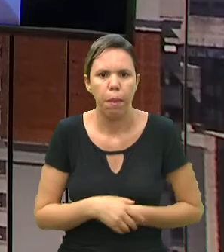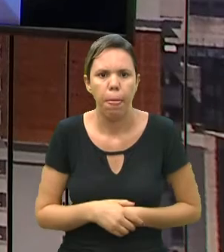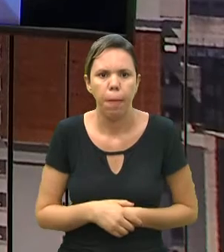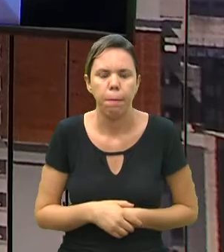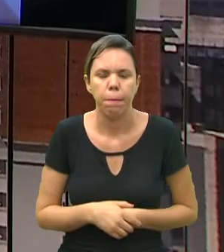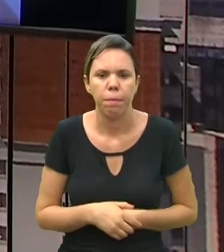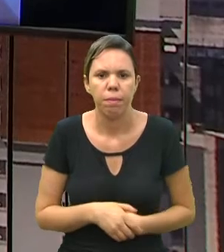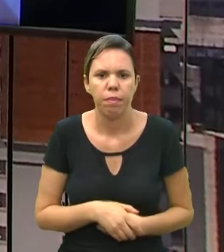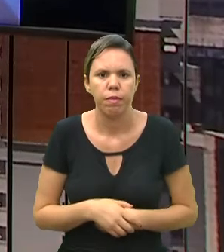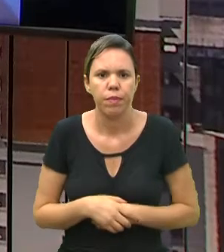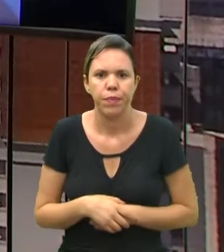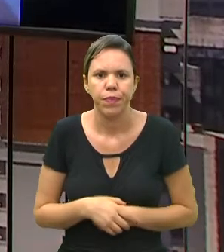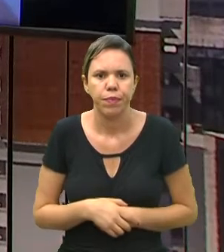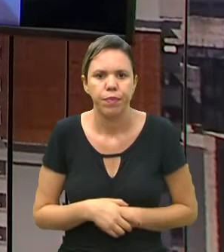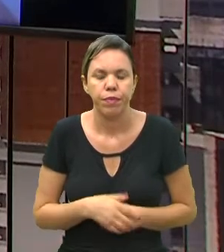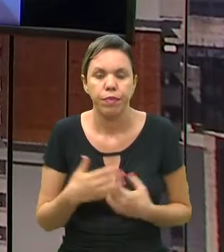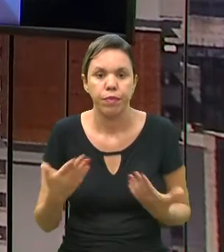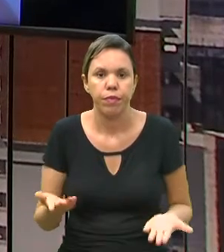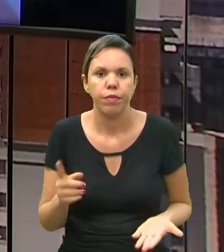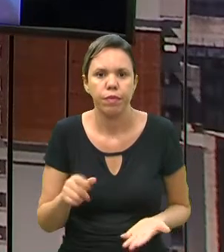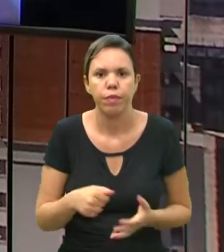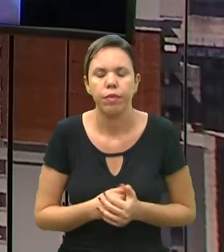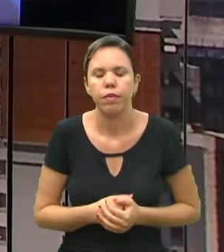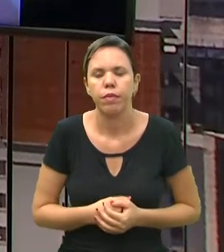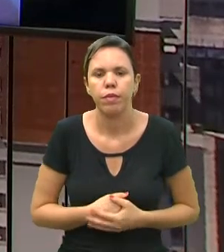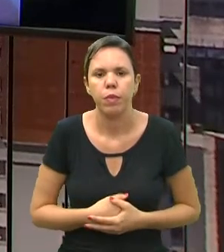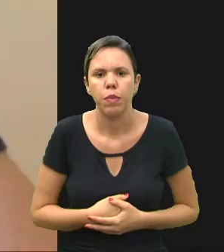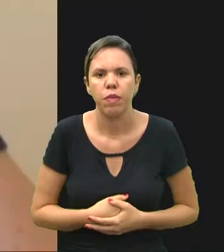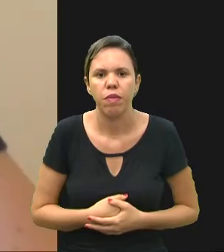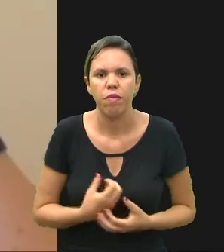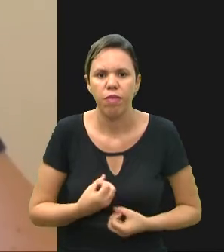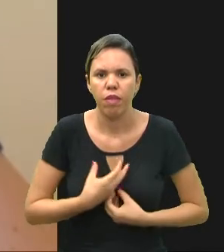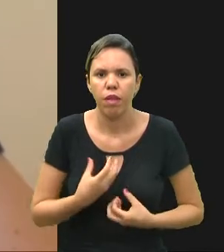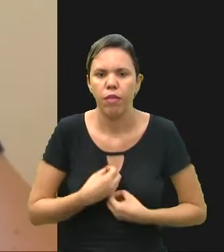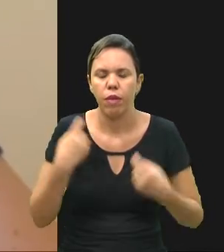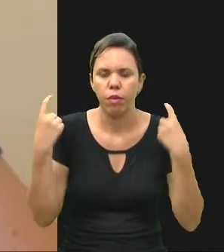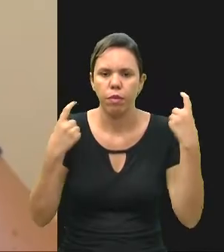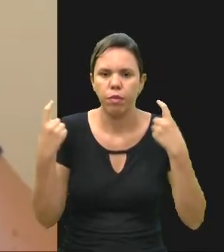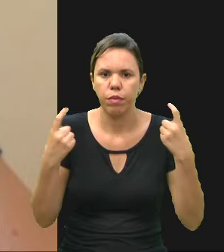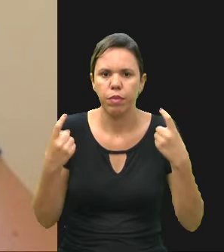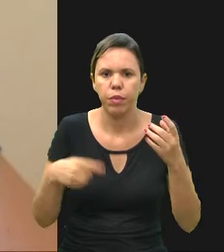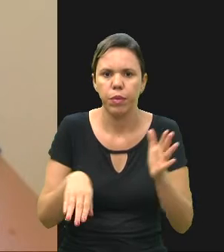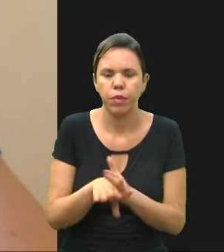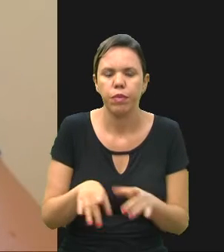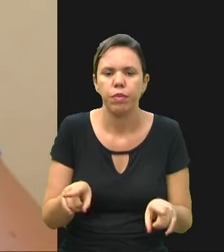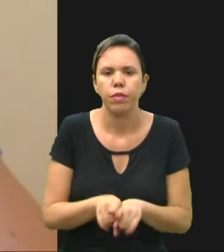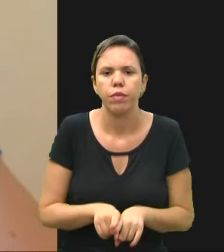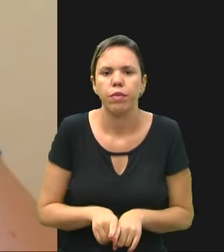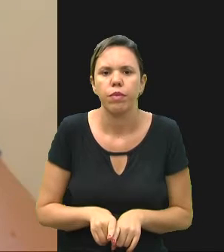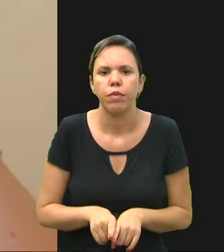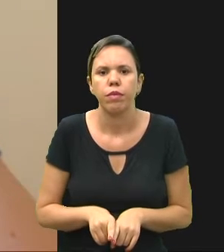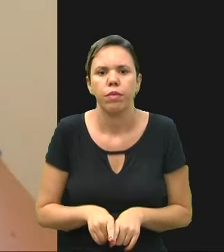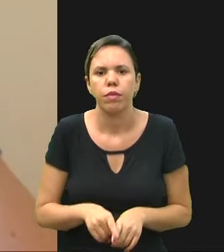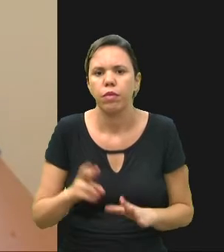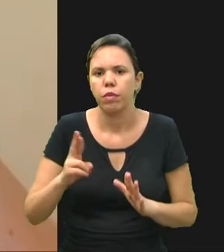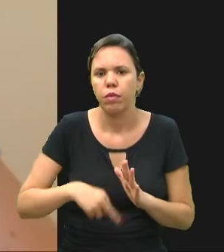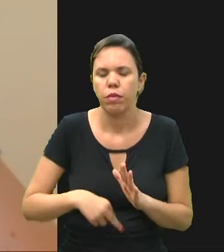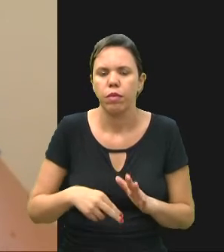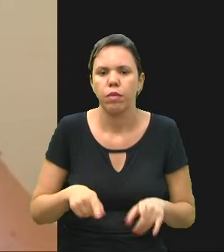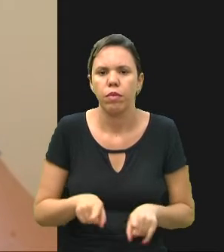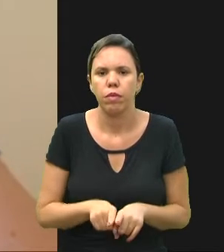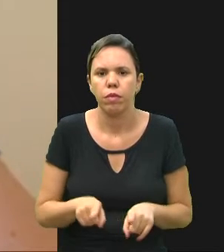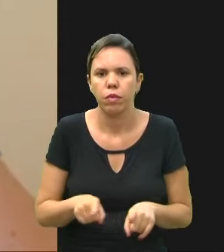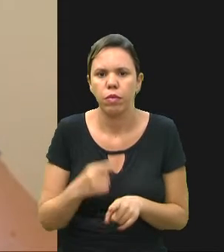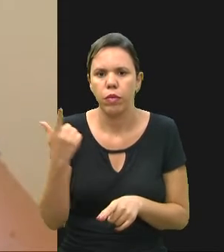isso? Pois é, essa é uma dos dados preocupantes que vem também desse relatório, mas não só